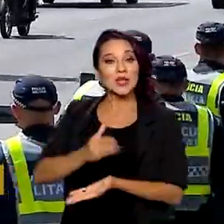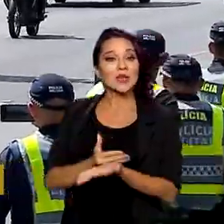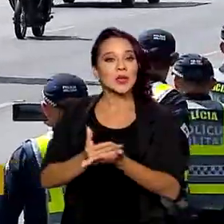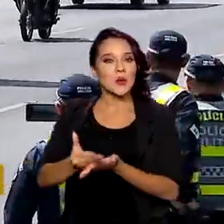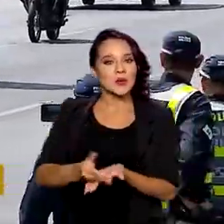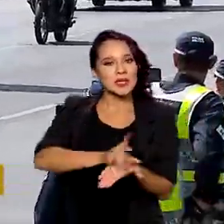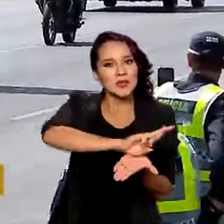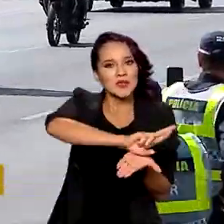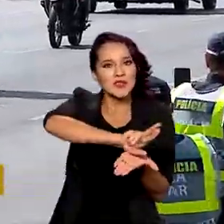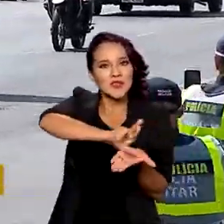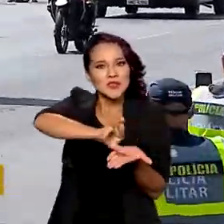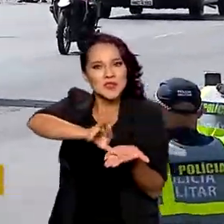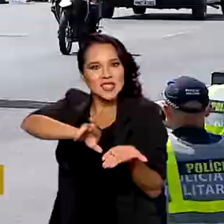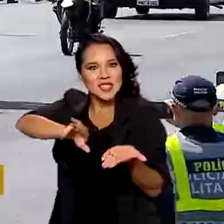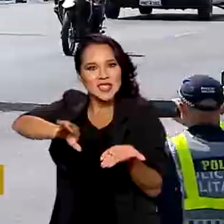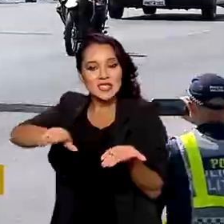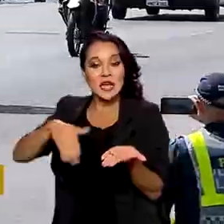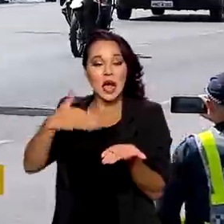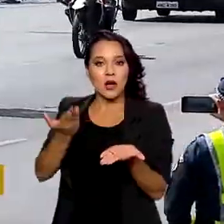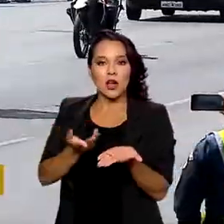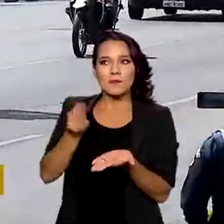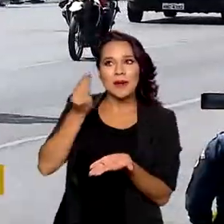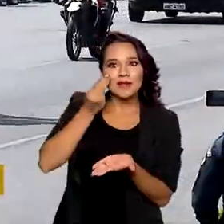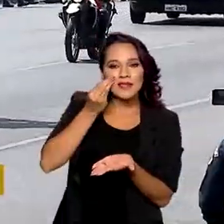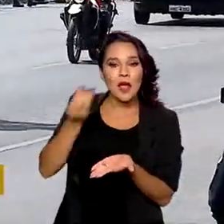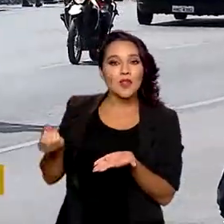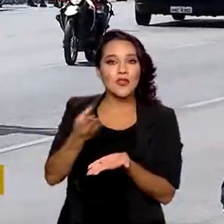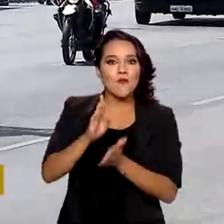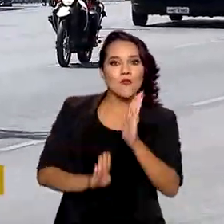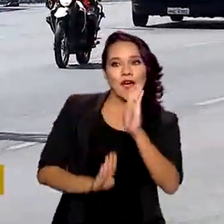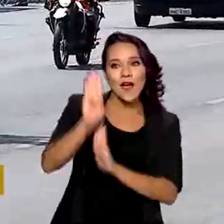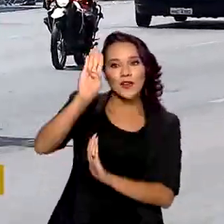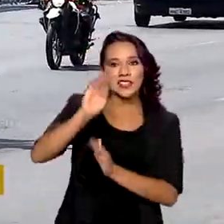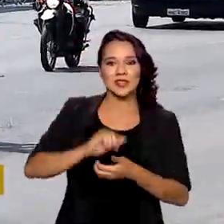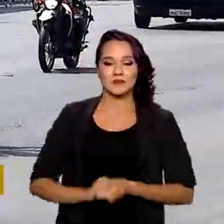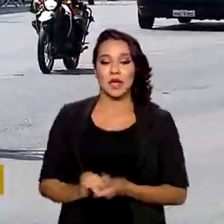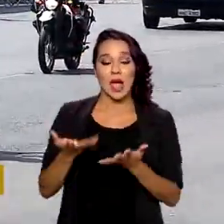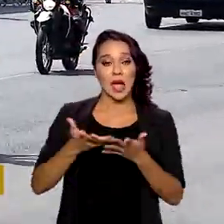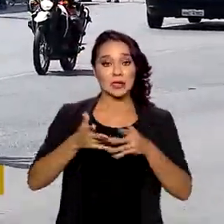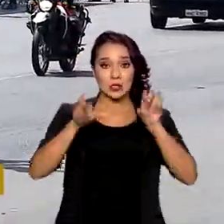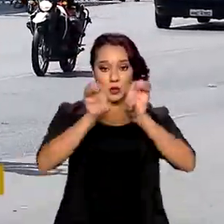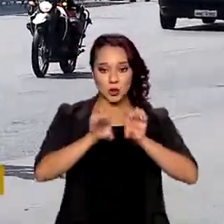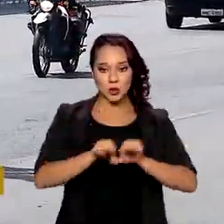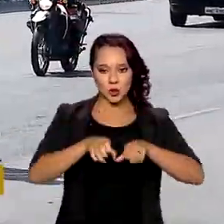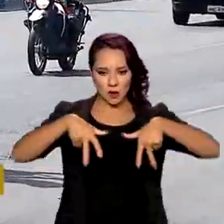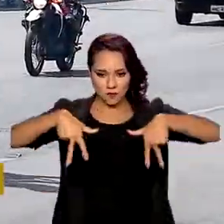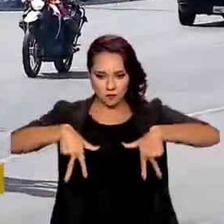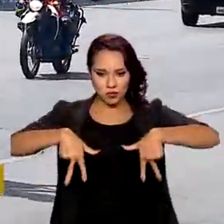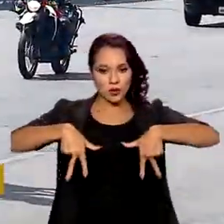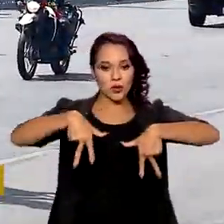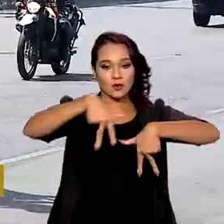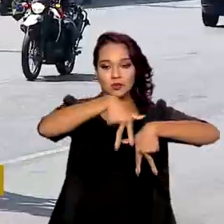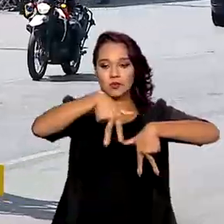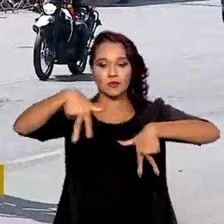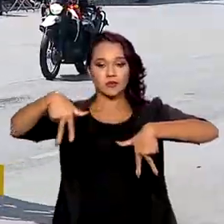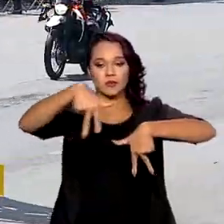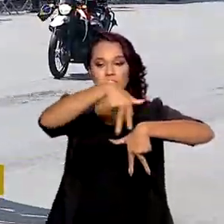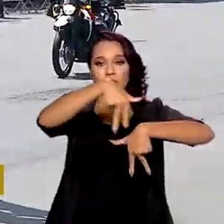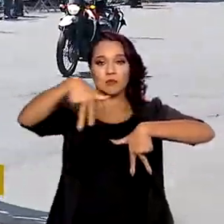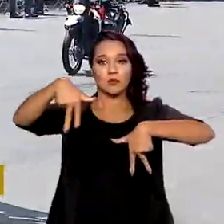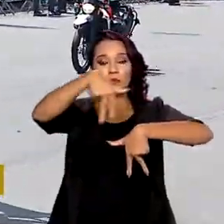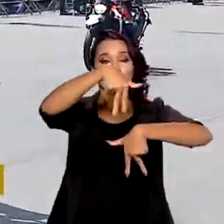uma sequência, uma nova série agora para buscar um novo recorde. Essa estrutura ela já foi montada para se buscar esse